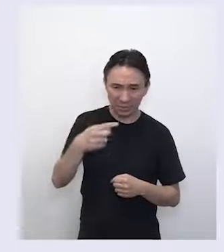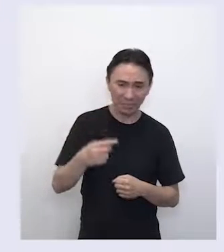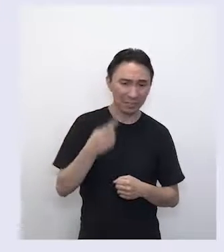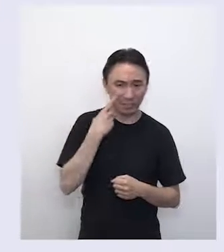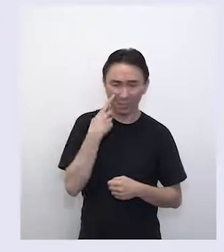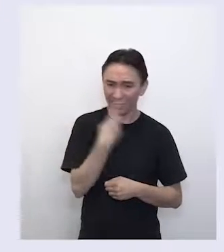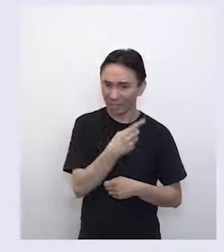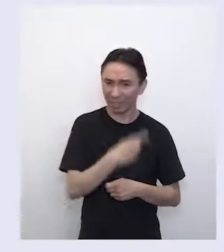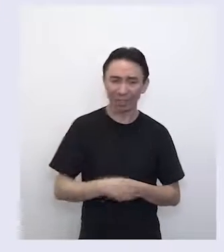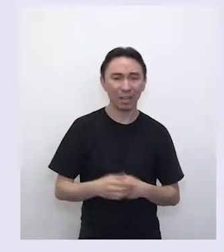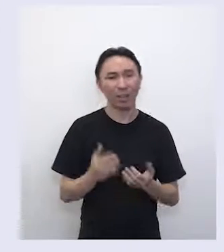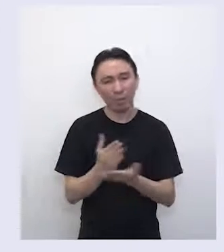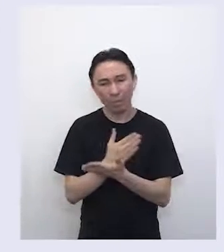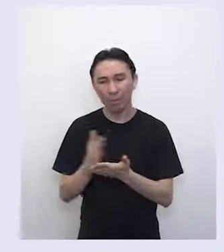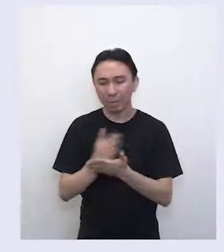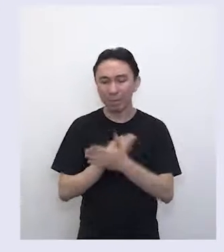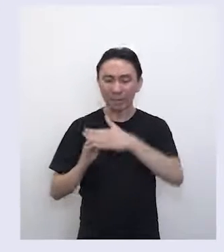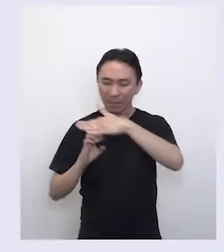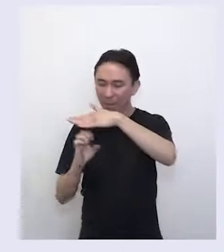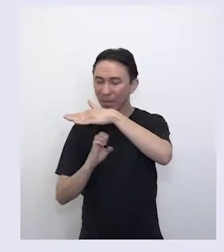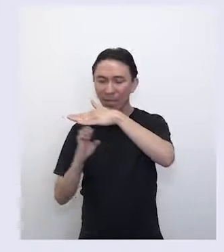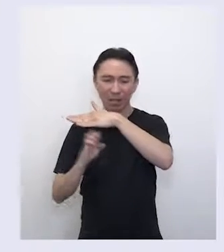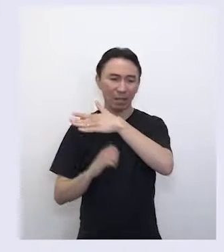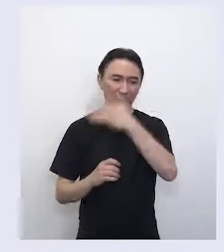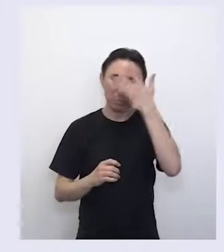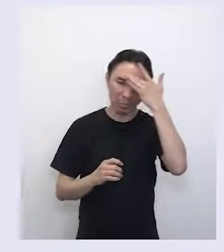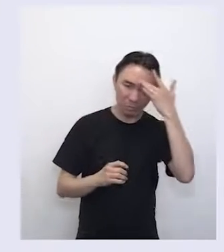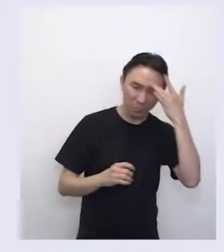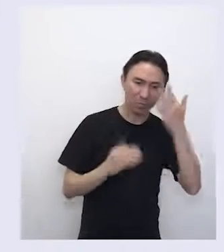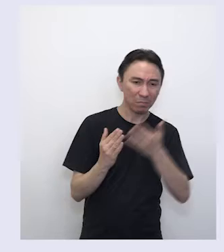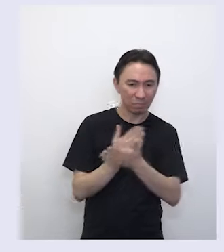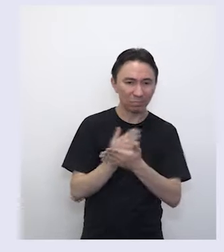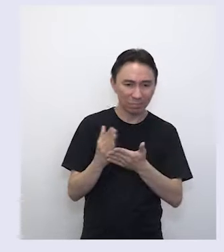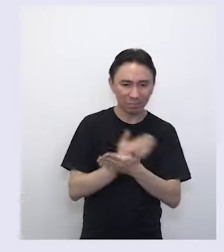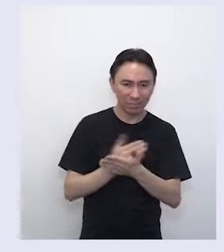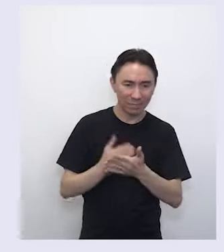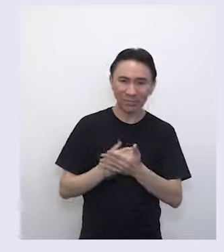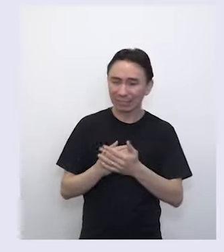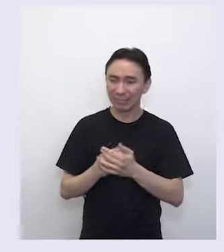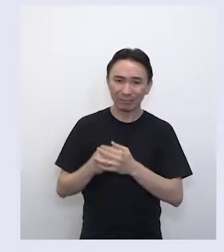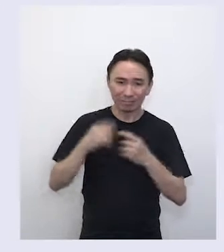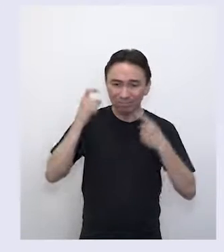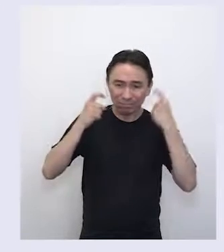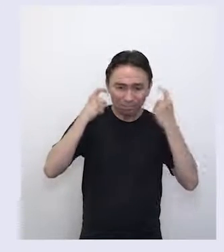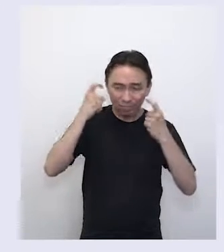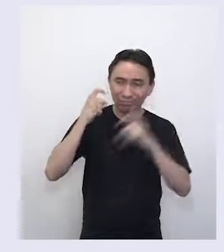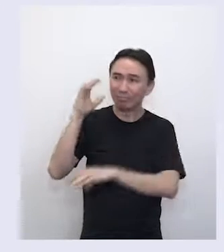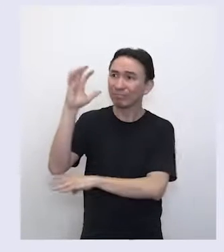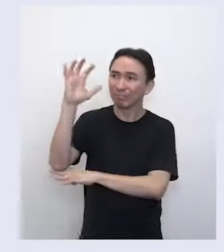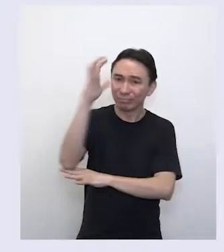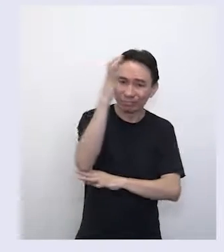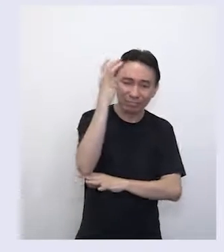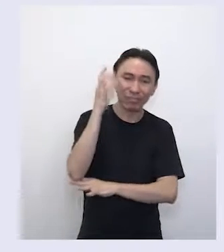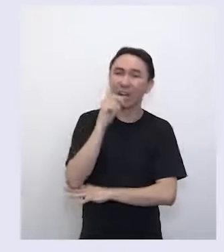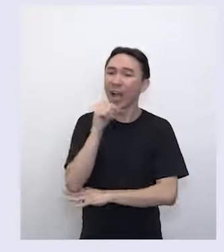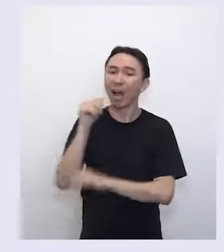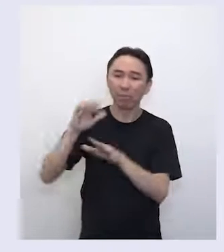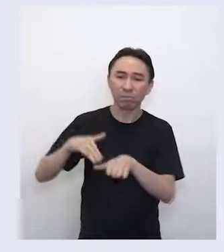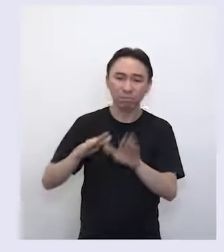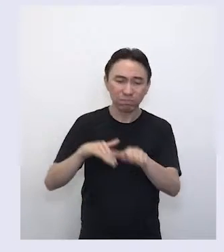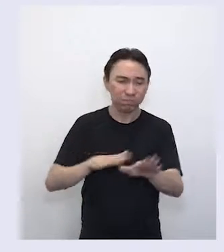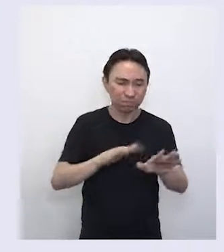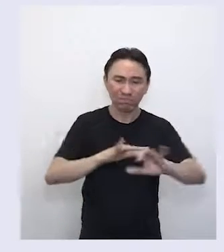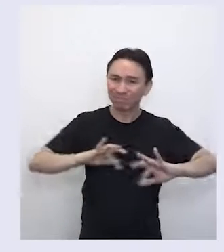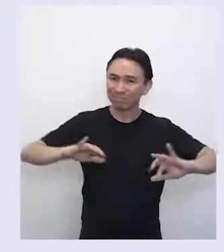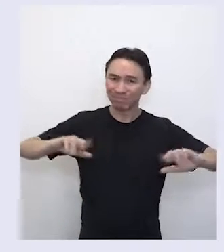tentando aí, se preocupando bastante com o meio ambiente. Então, a gente vai percebendo que cada vez mais novas empresas